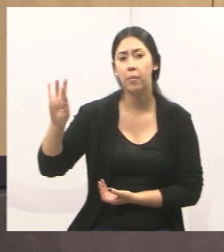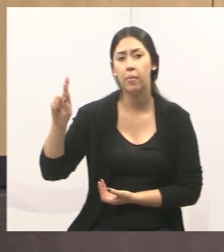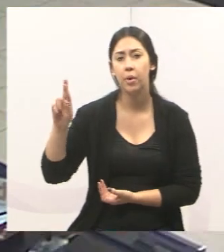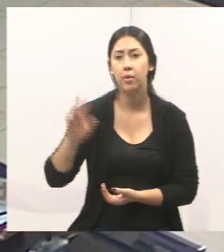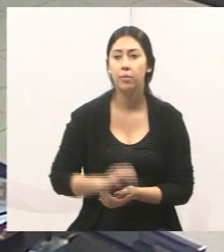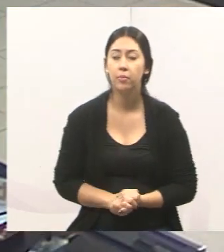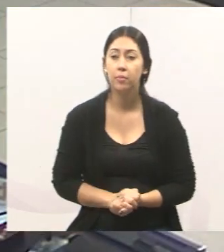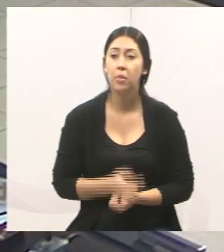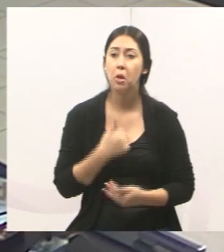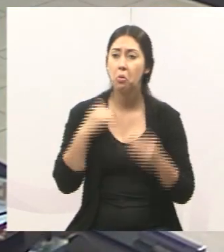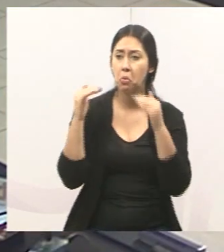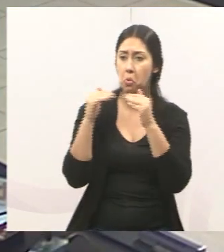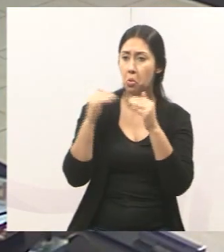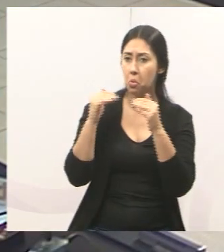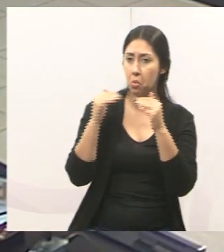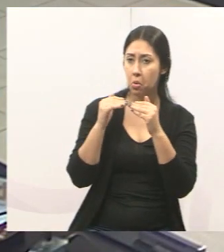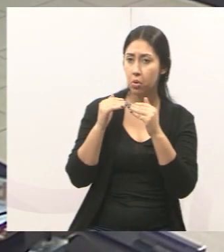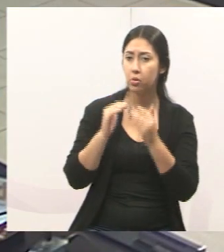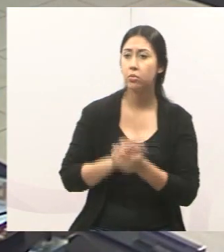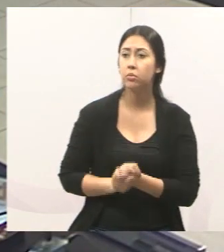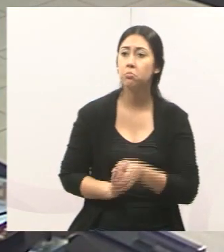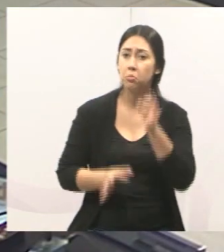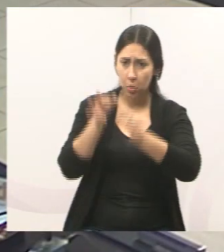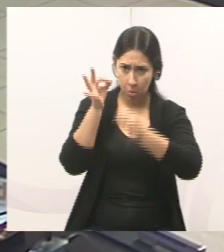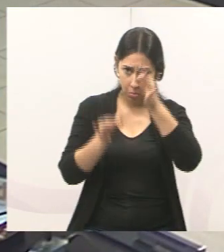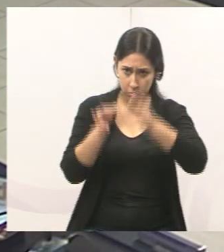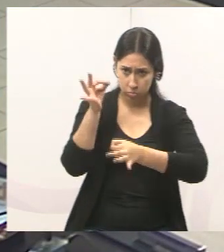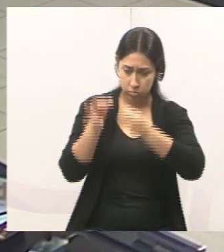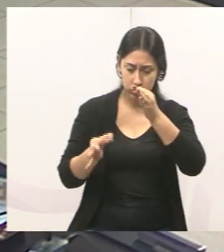Lua? Sou favorável